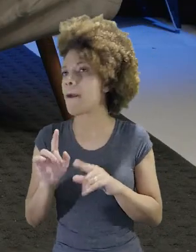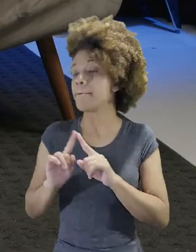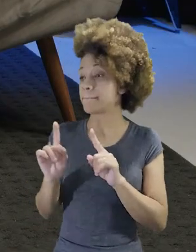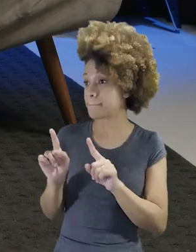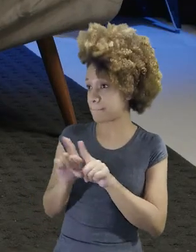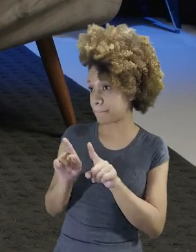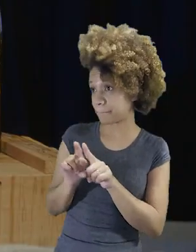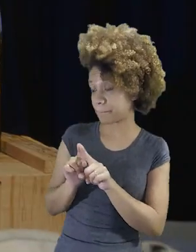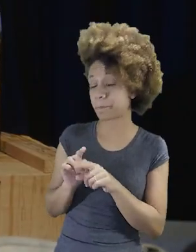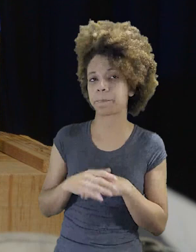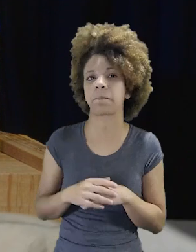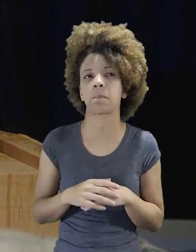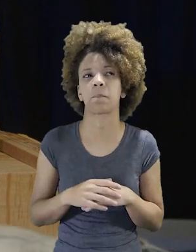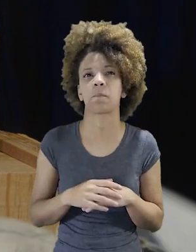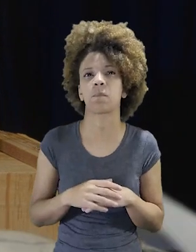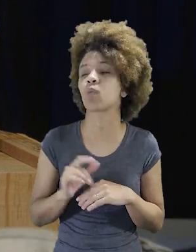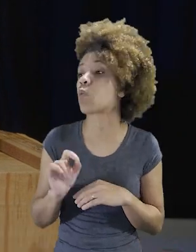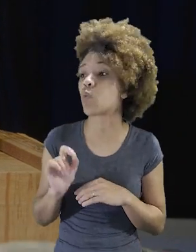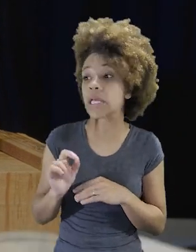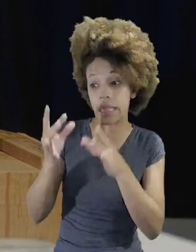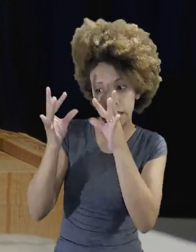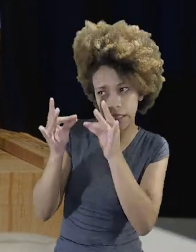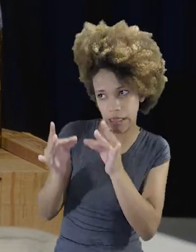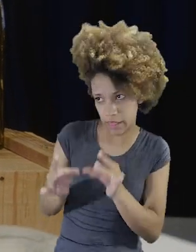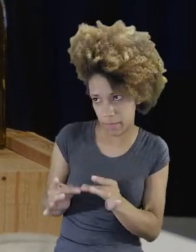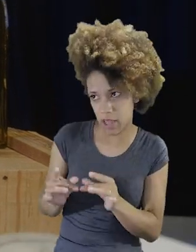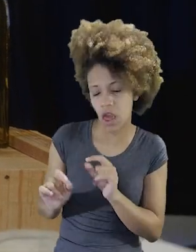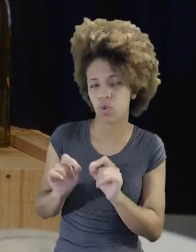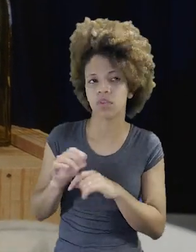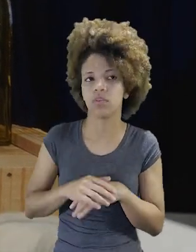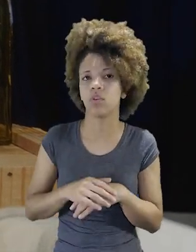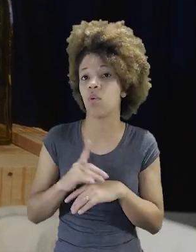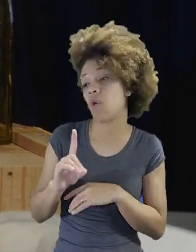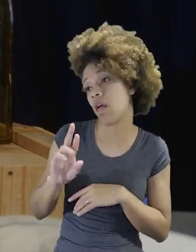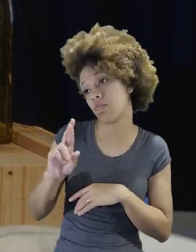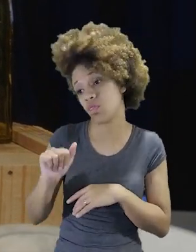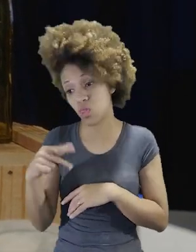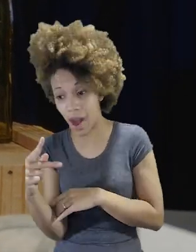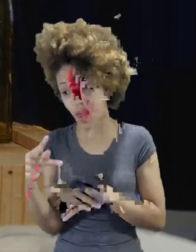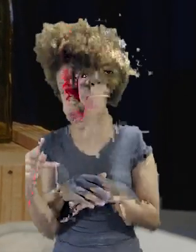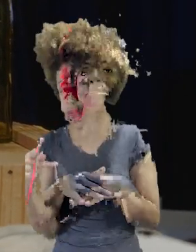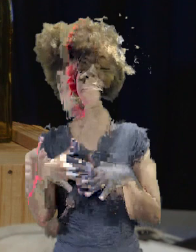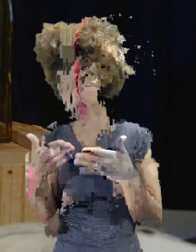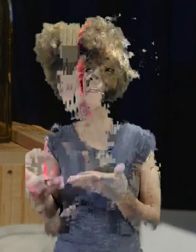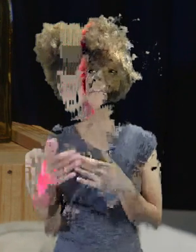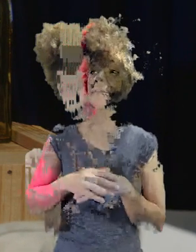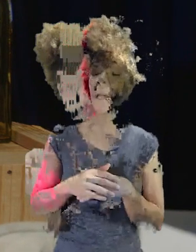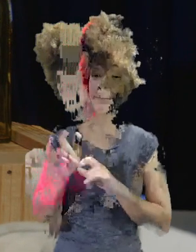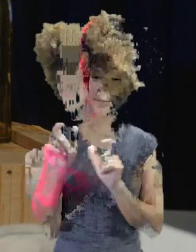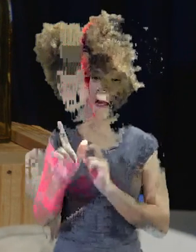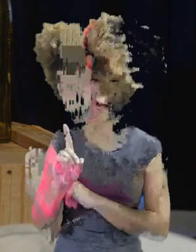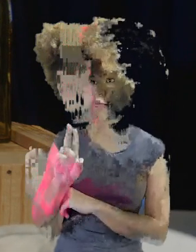Trap para mim é o rap o tu é para mim é o rap que ele tem uma característica específica